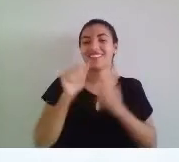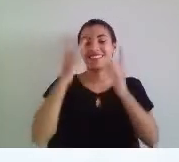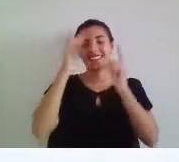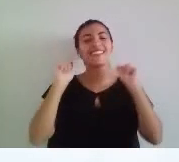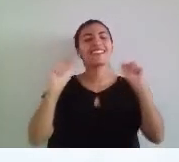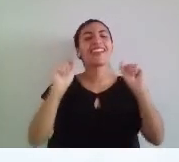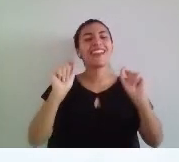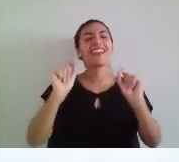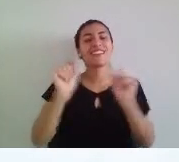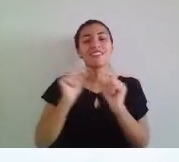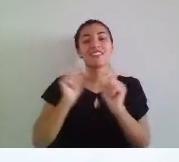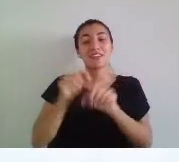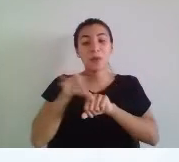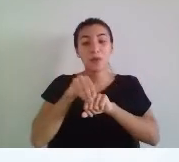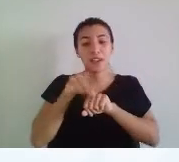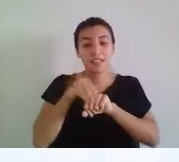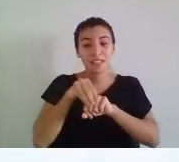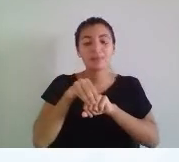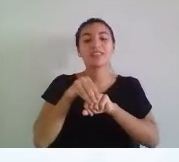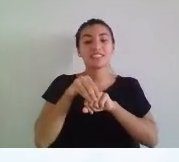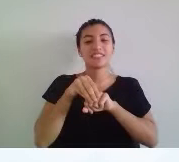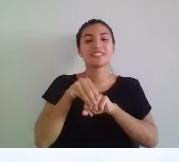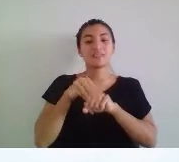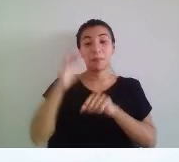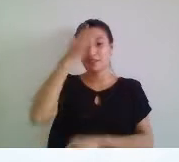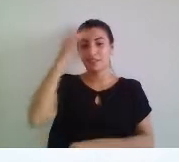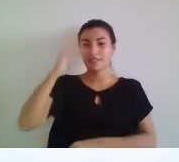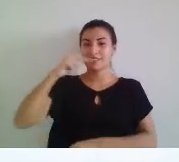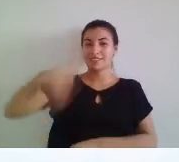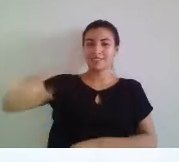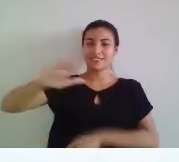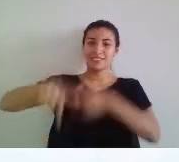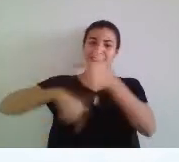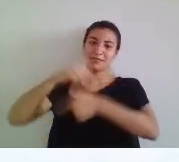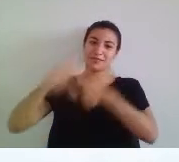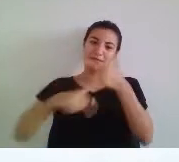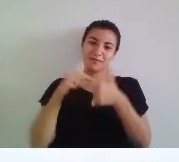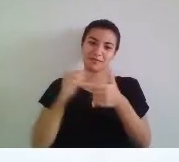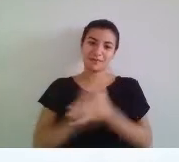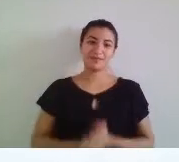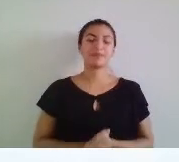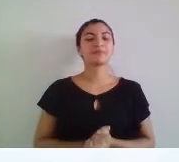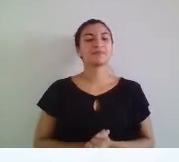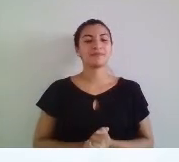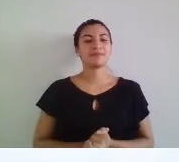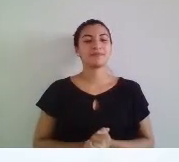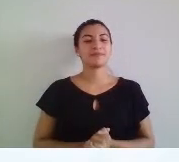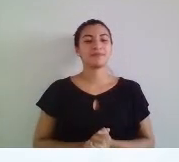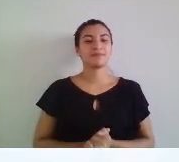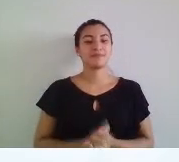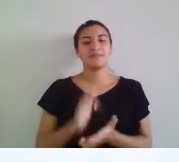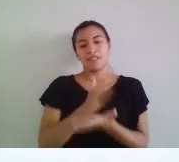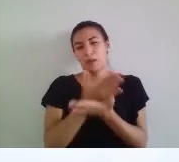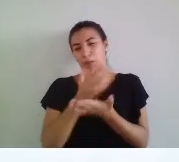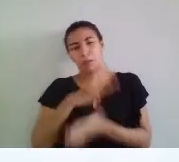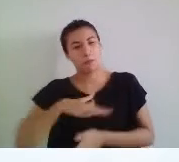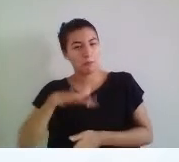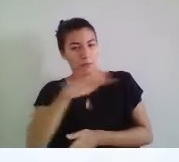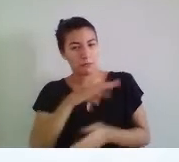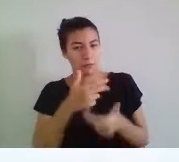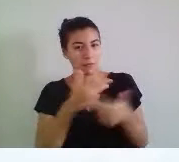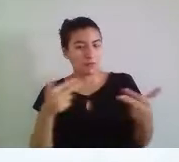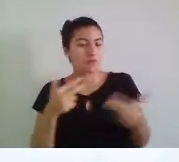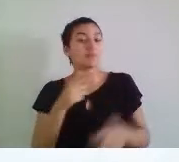produzindo conhecimento para os trabalhadores. E, em alguma medida,